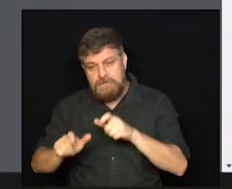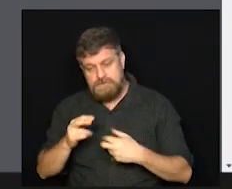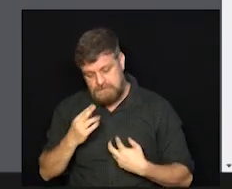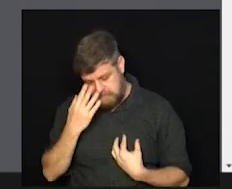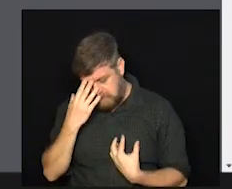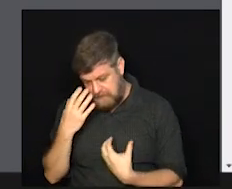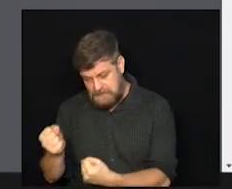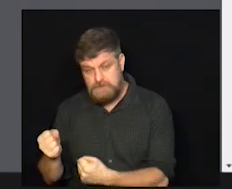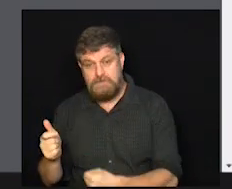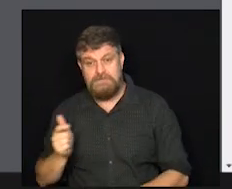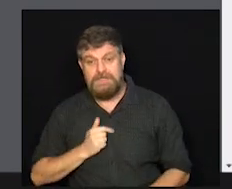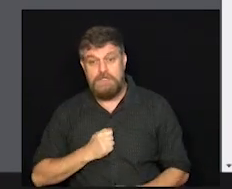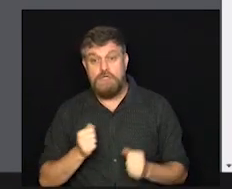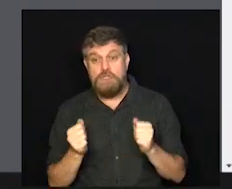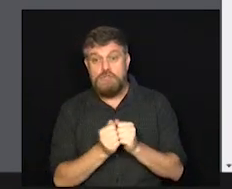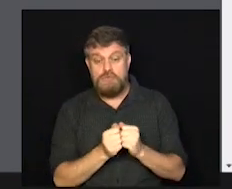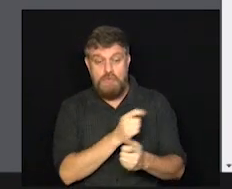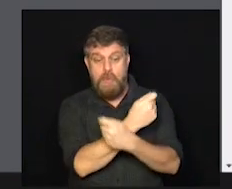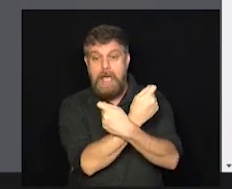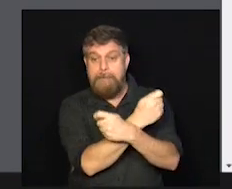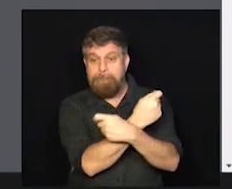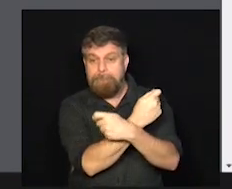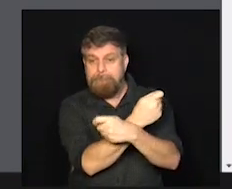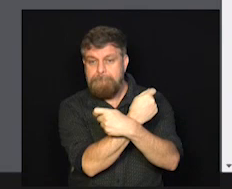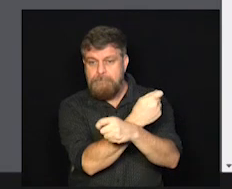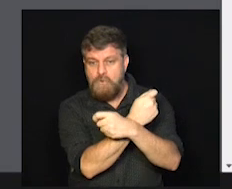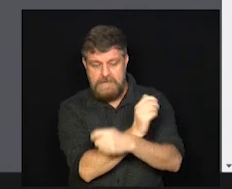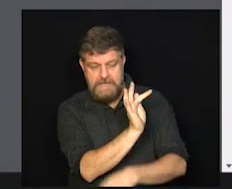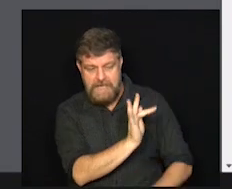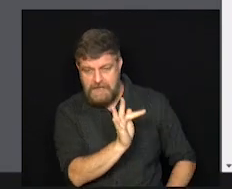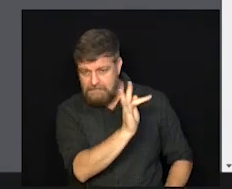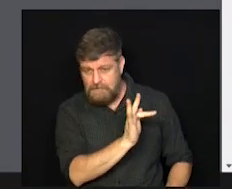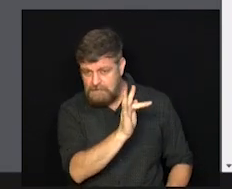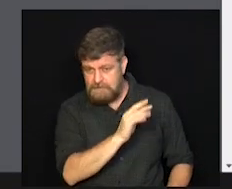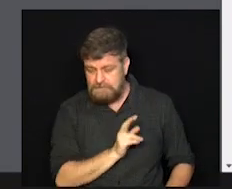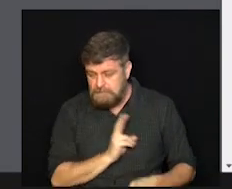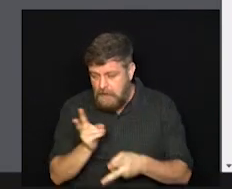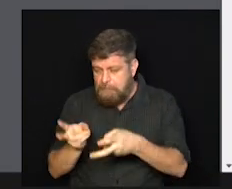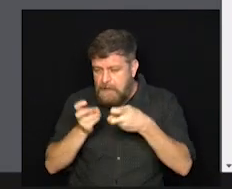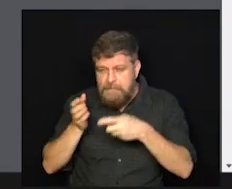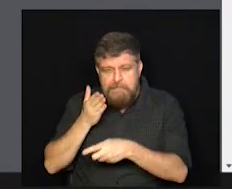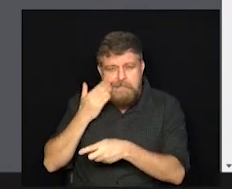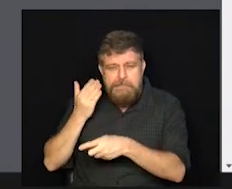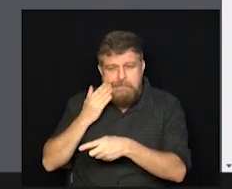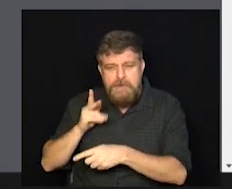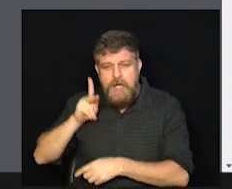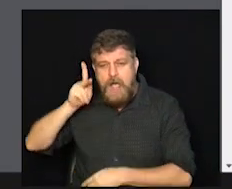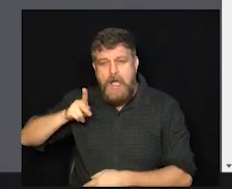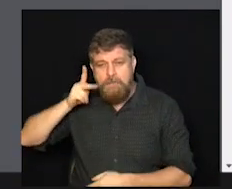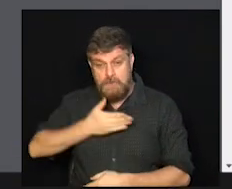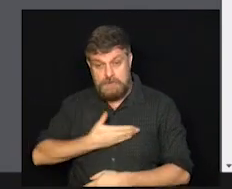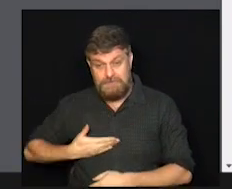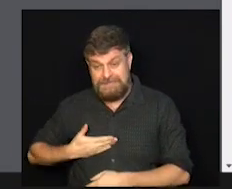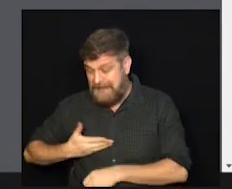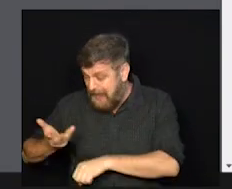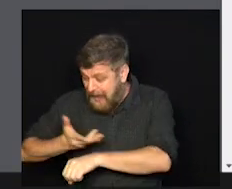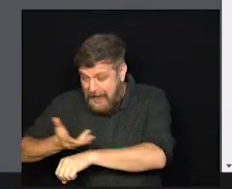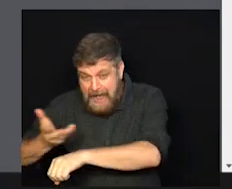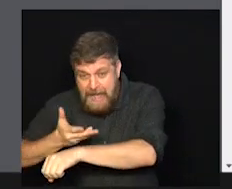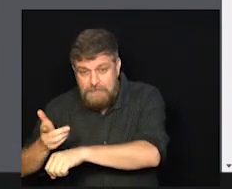projetos de extensões, fizeram com que as demandas sociais e a política pública, que eram urgentes,